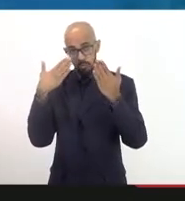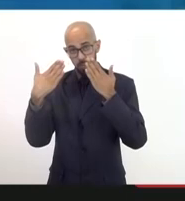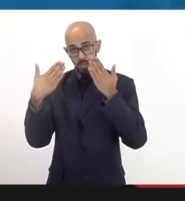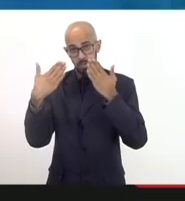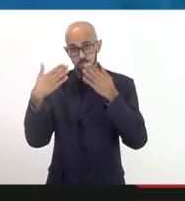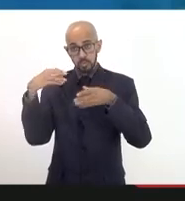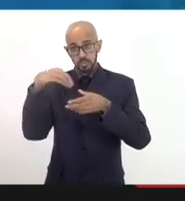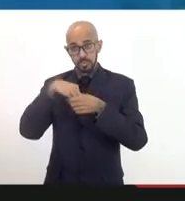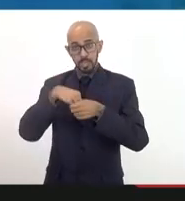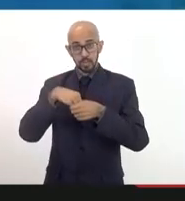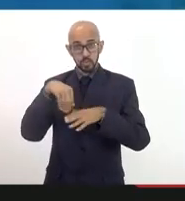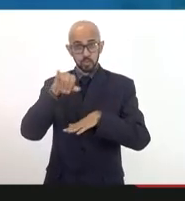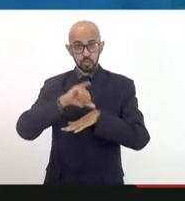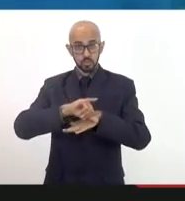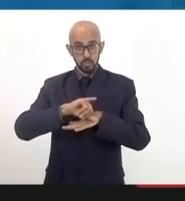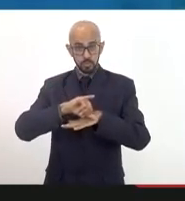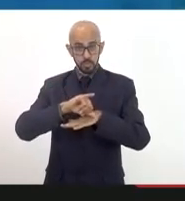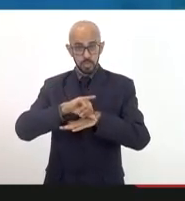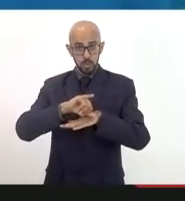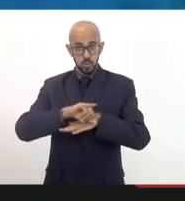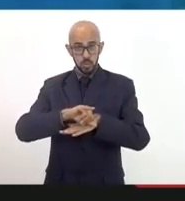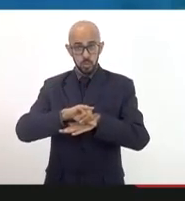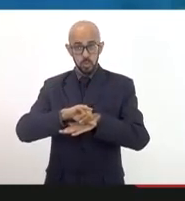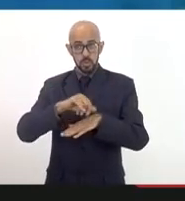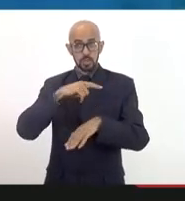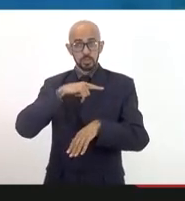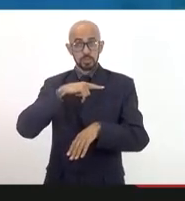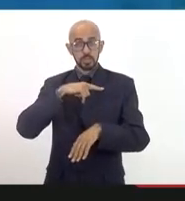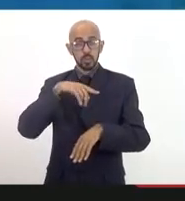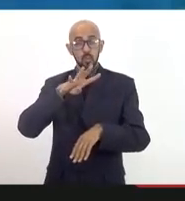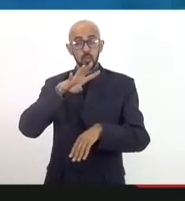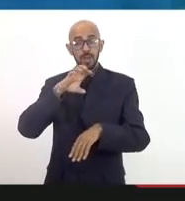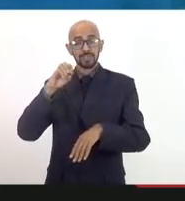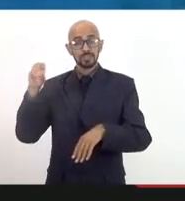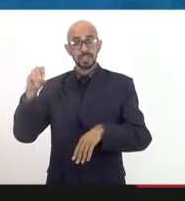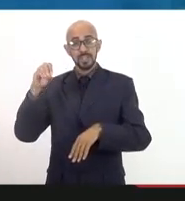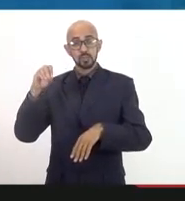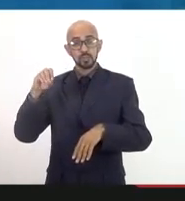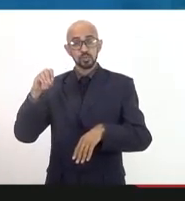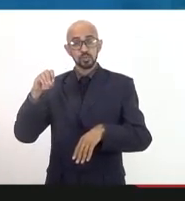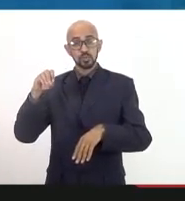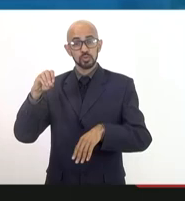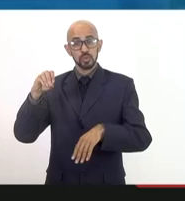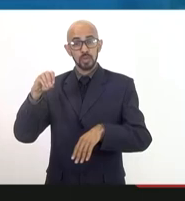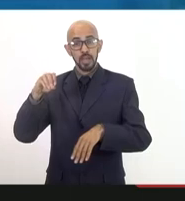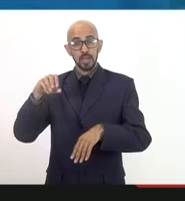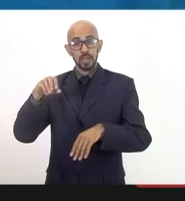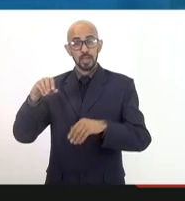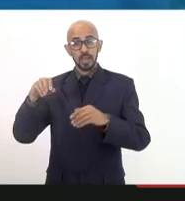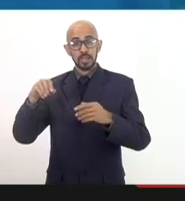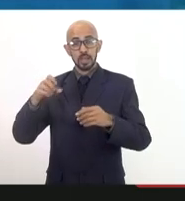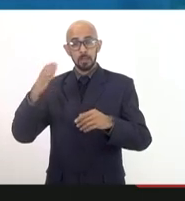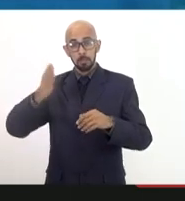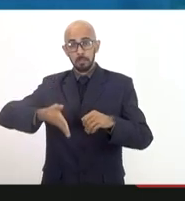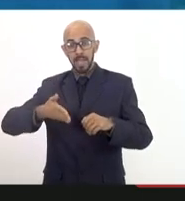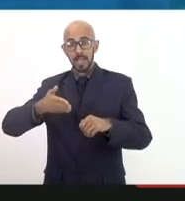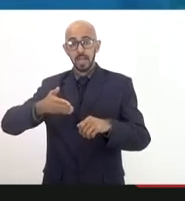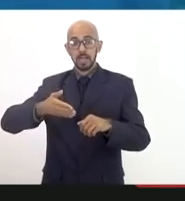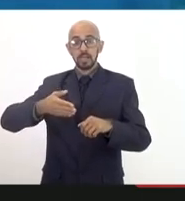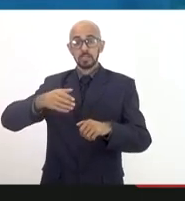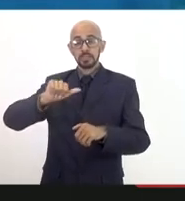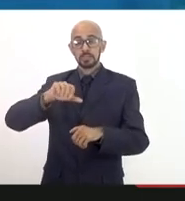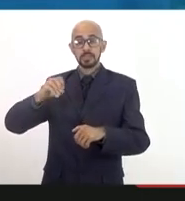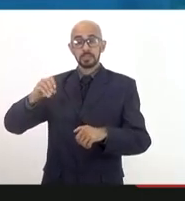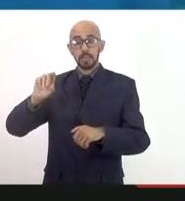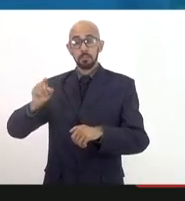Janeiro, nós nos assustamos quando vemos a Rocinha com 400 casos por 100 mil habitantes, a área de Bangu com 720 casos por 100 mil habitantes. Ou